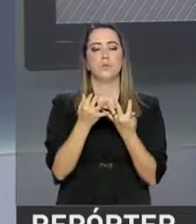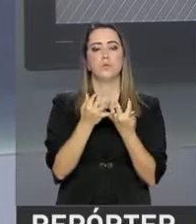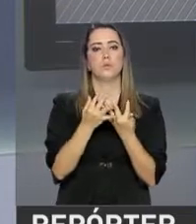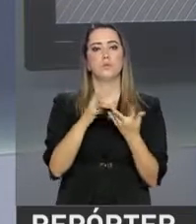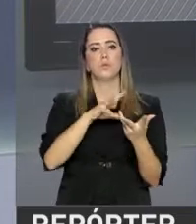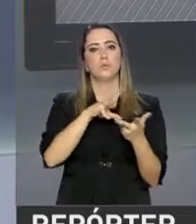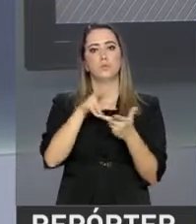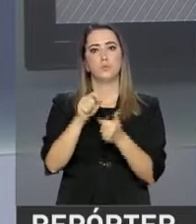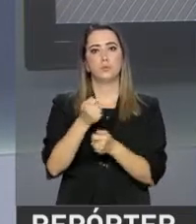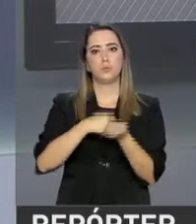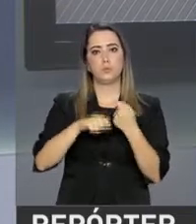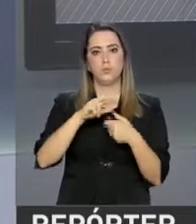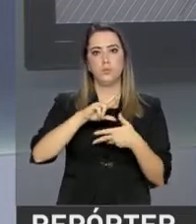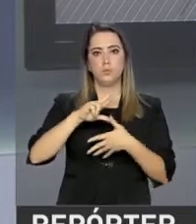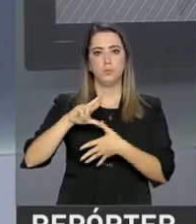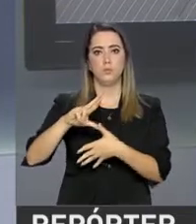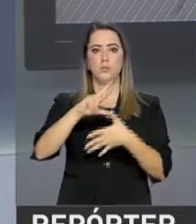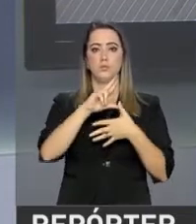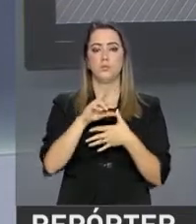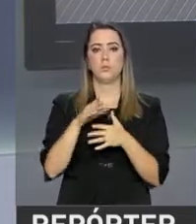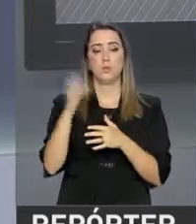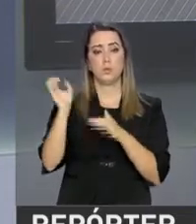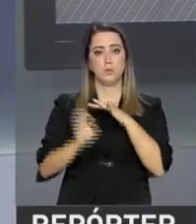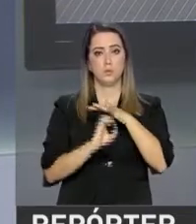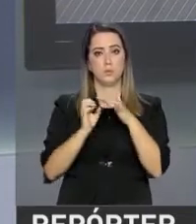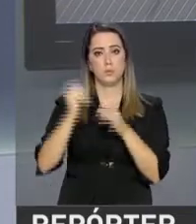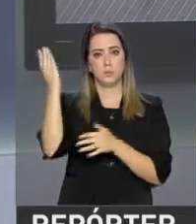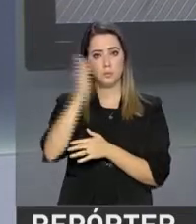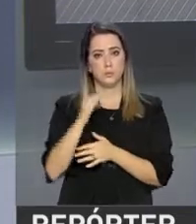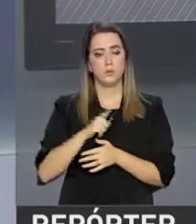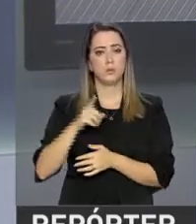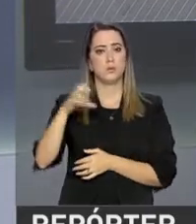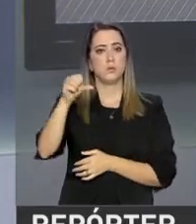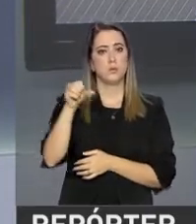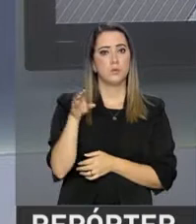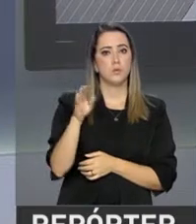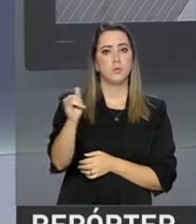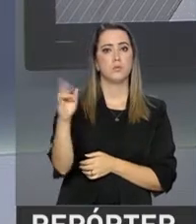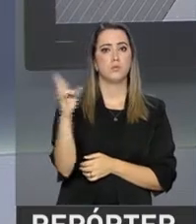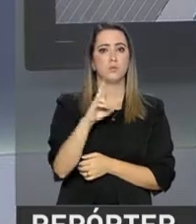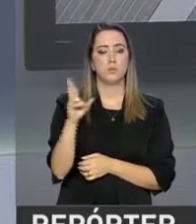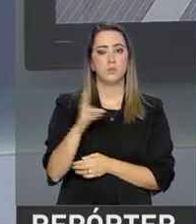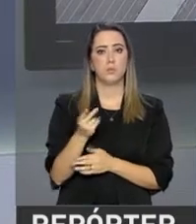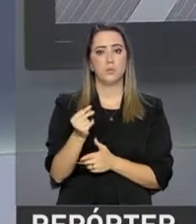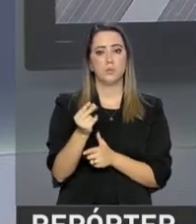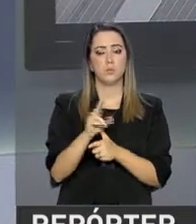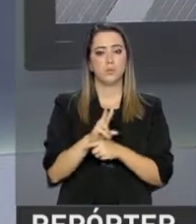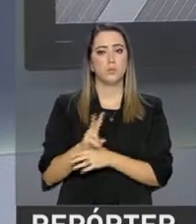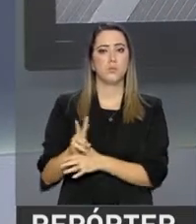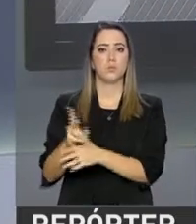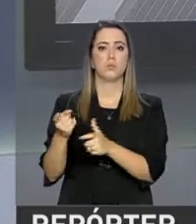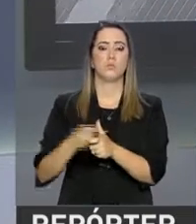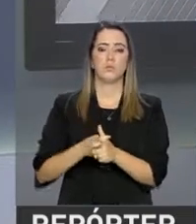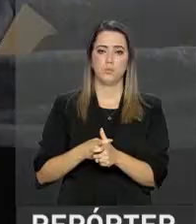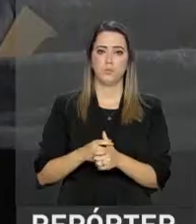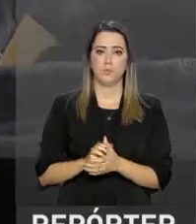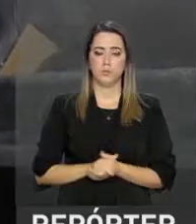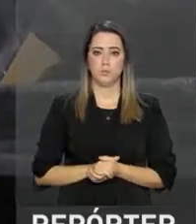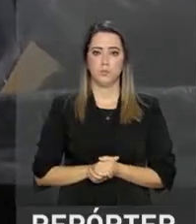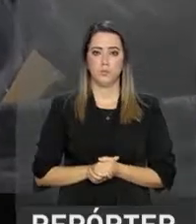latina as empresas brasileiras terão à disposição nove bilhões de reais para linhas de financiamento